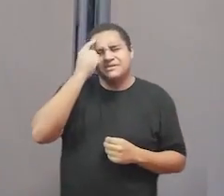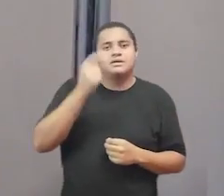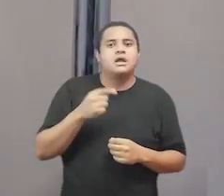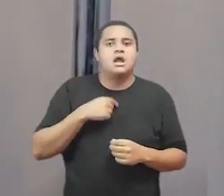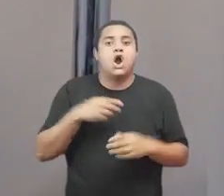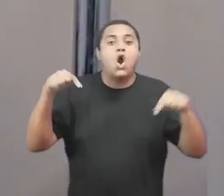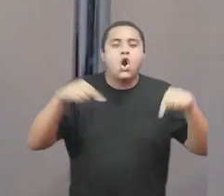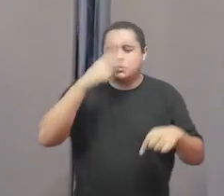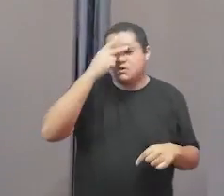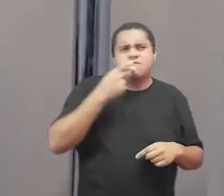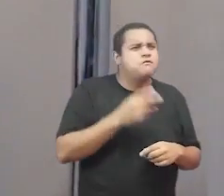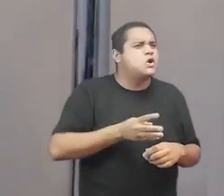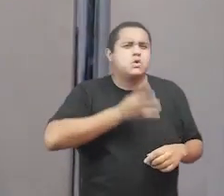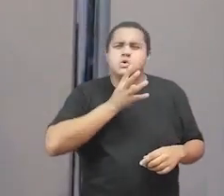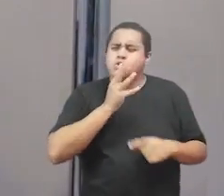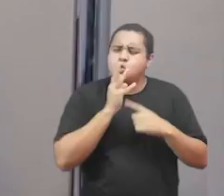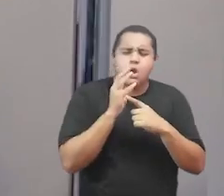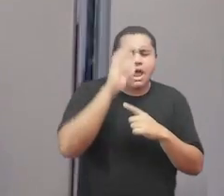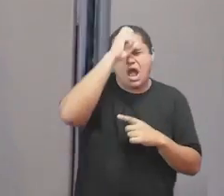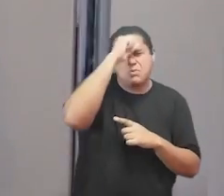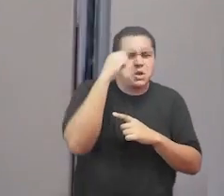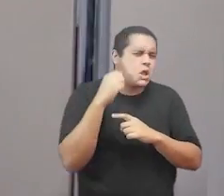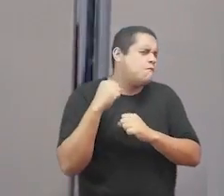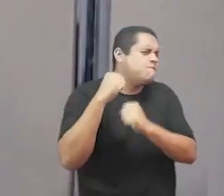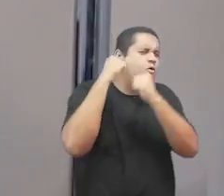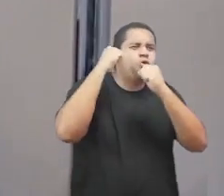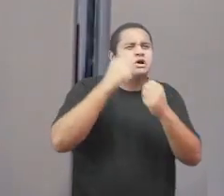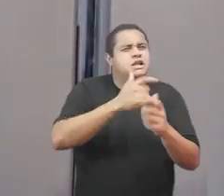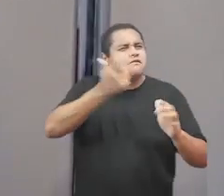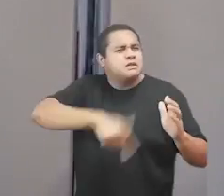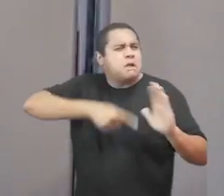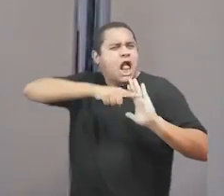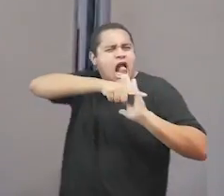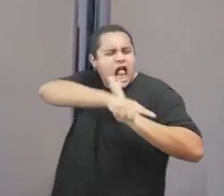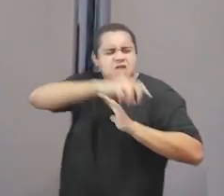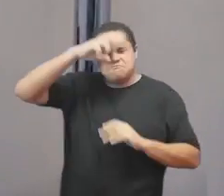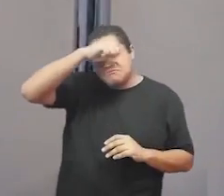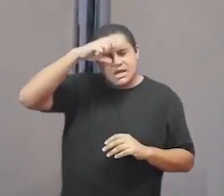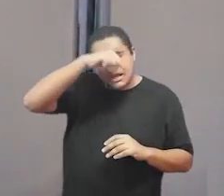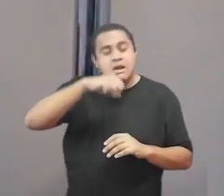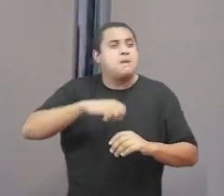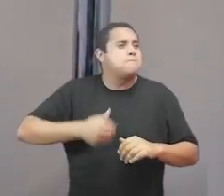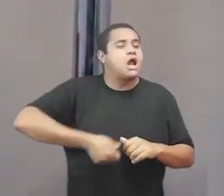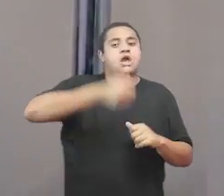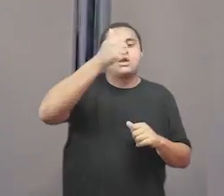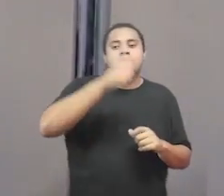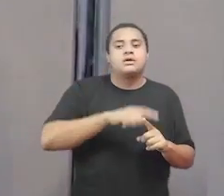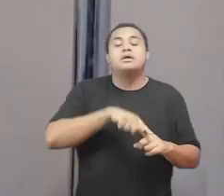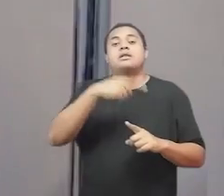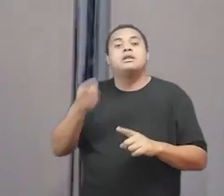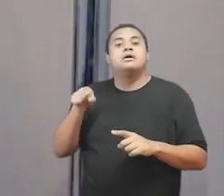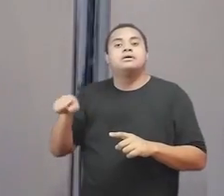putz, o conhecimento é tudo, né? O conhecimento é que é o poder, quanto mais se conhece, melhor. Isso é muito aqui do ocidente. No oriente,